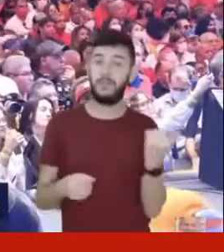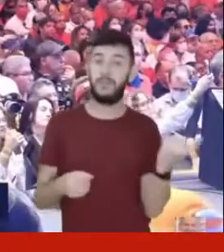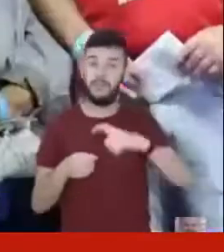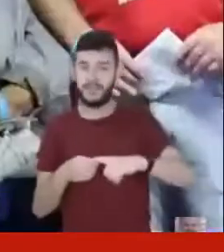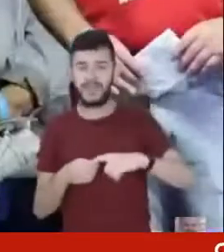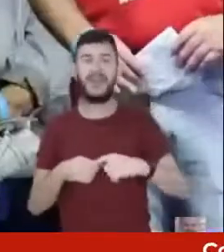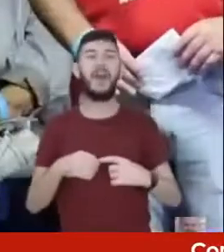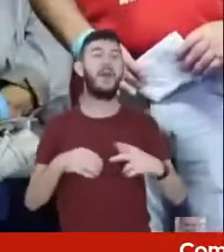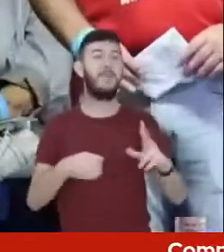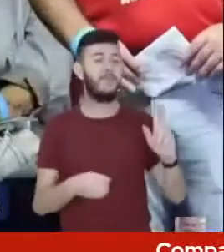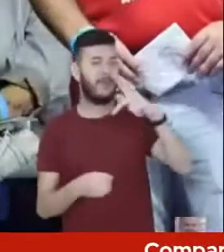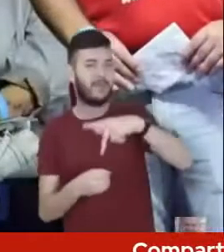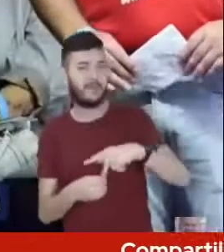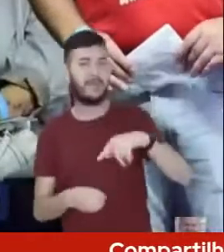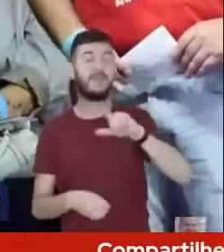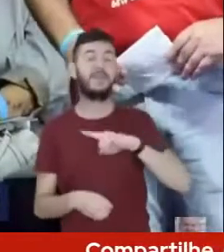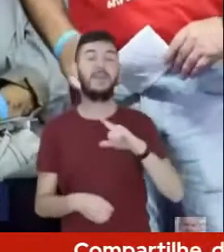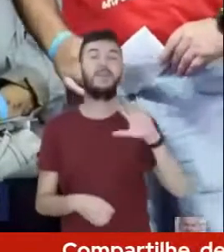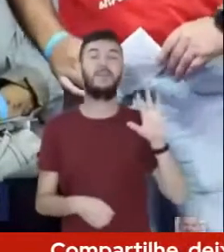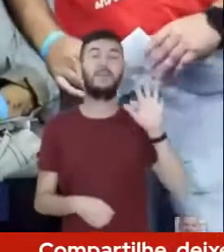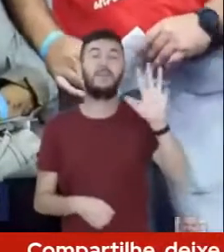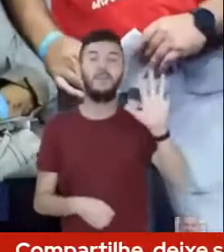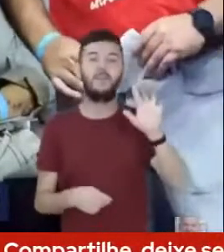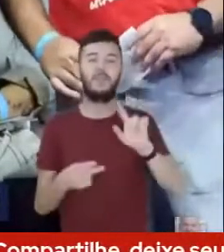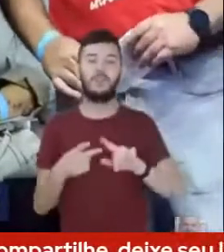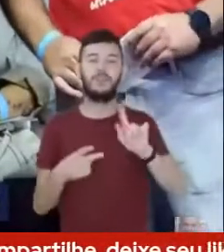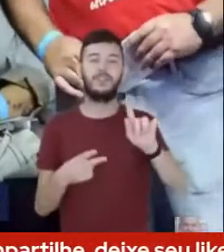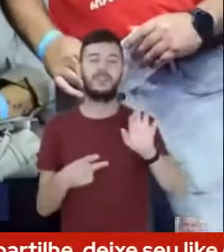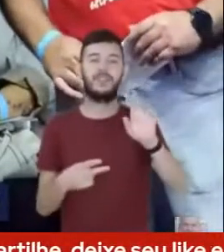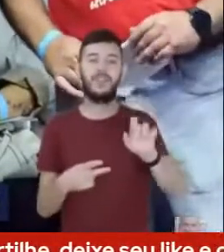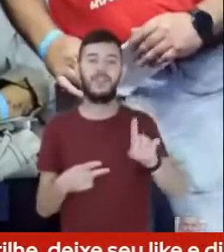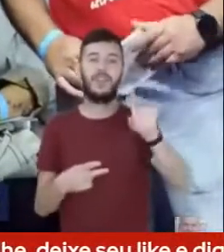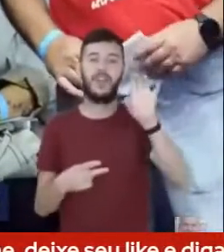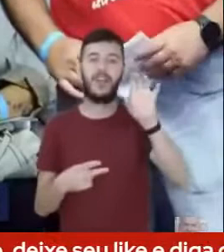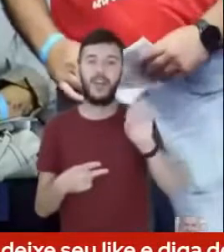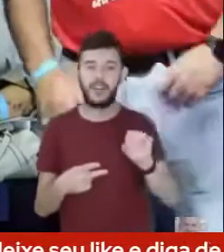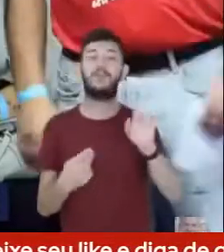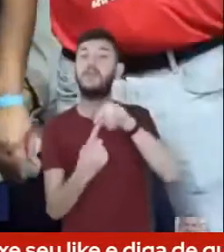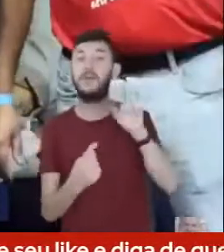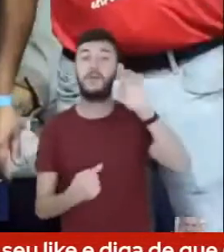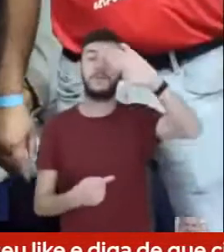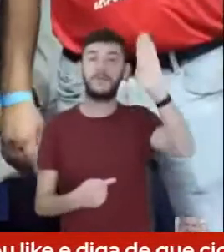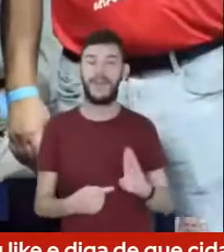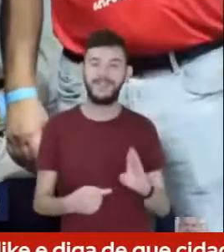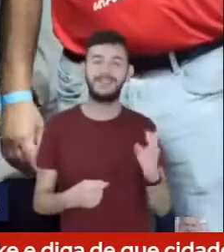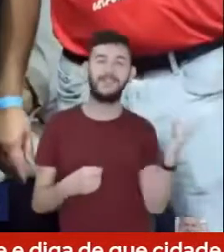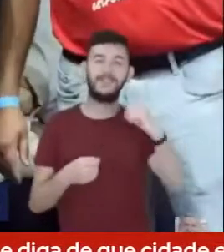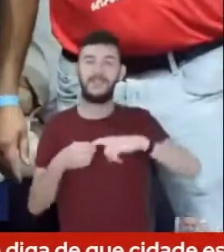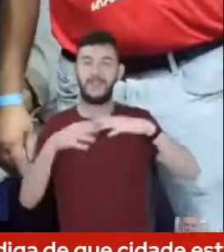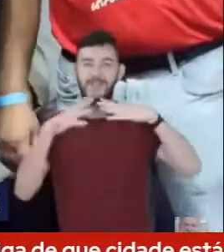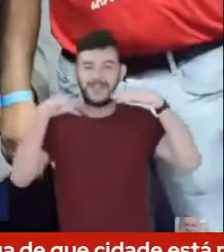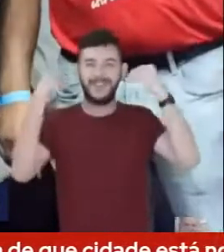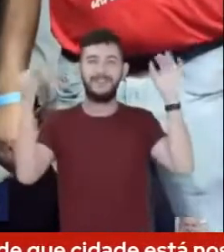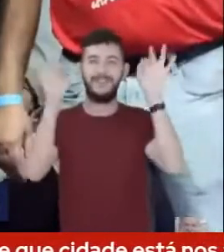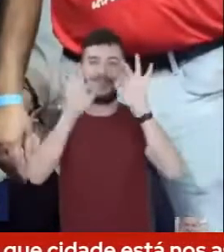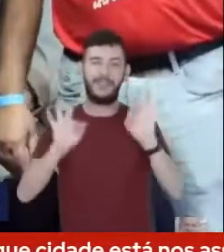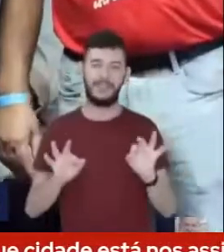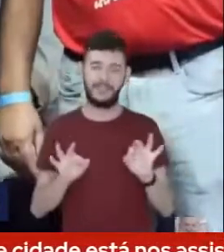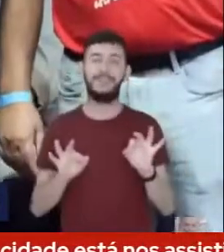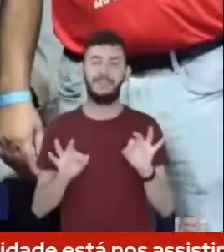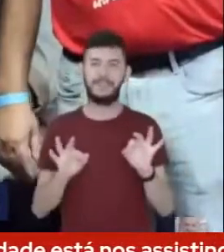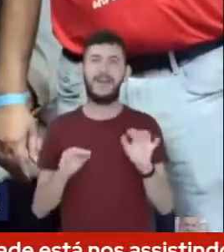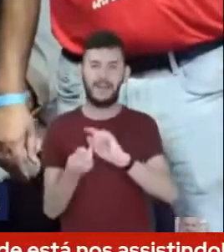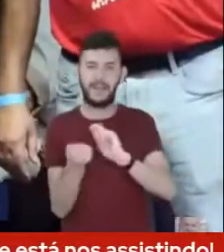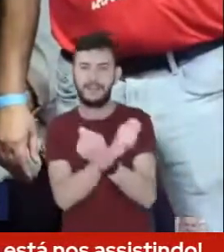Brasil voltar a ser feliz, abrasileirando os preços dos combustíveis, abrasileirando a Petrobras